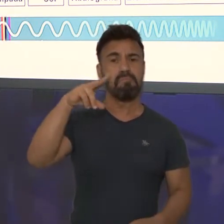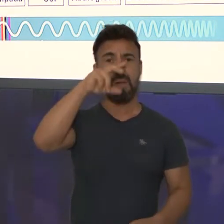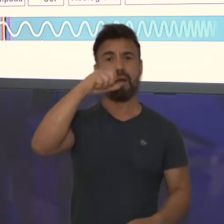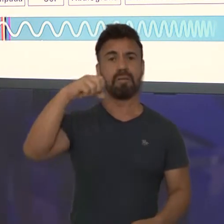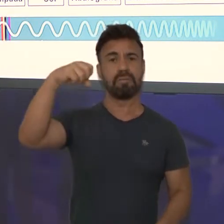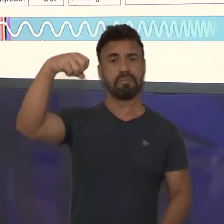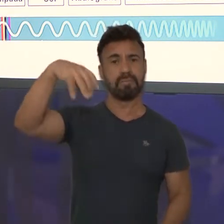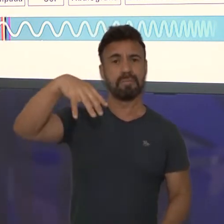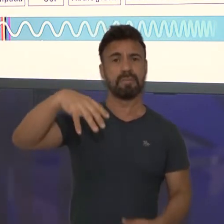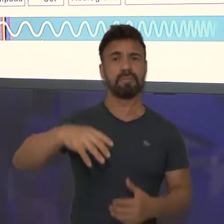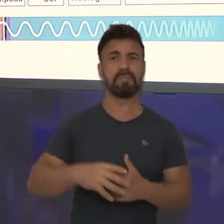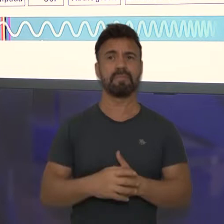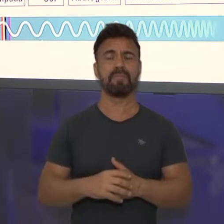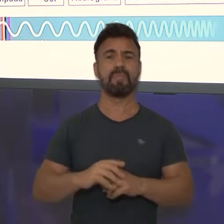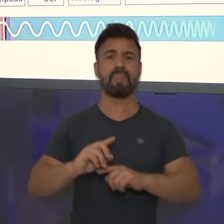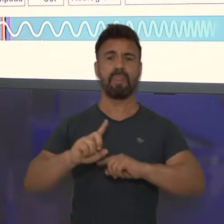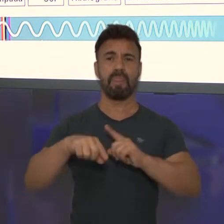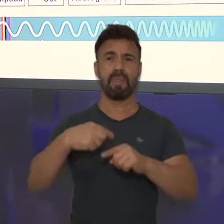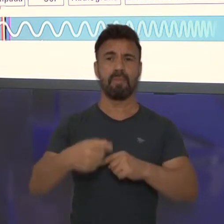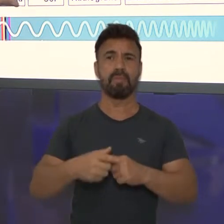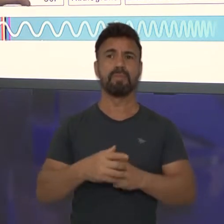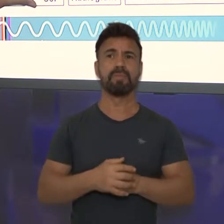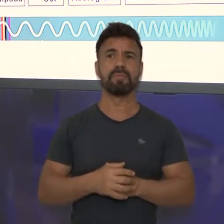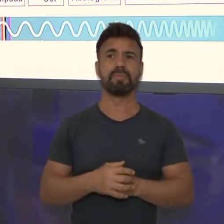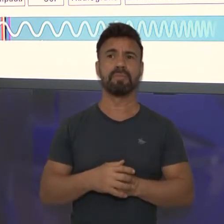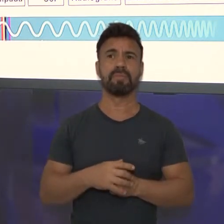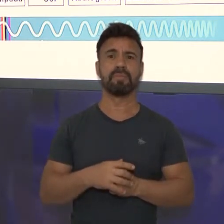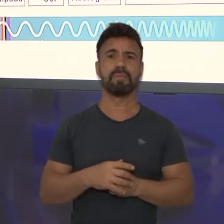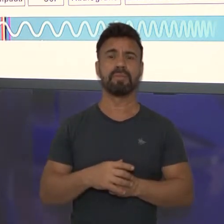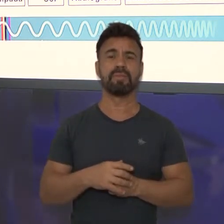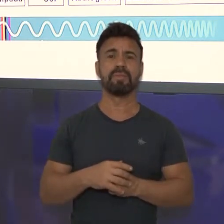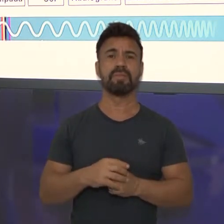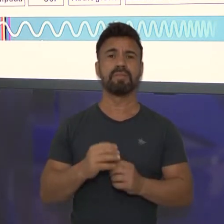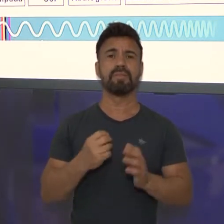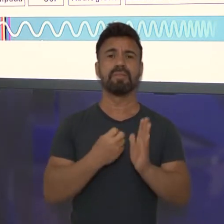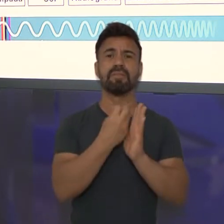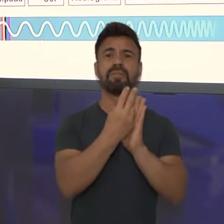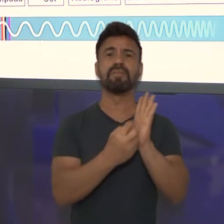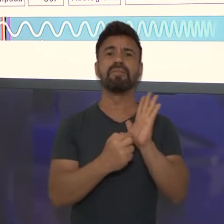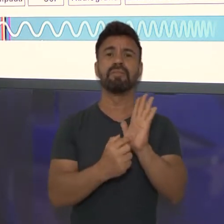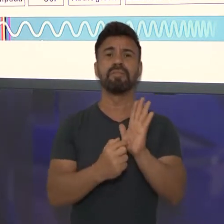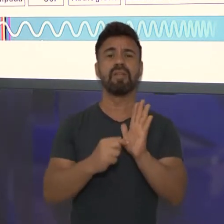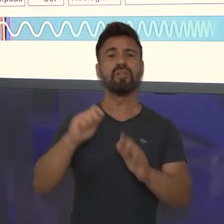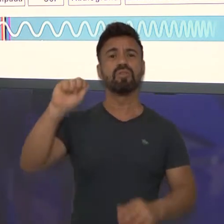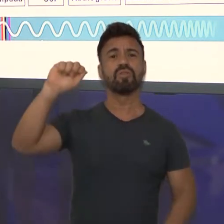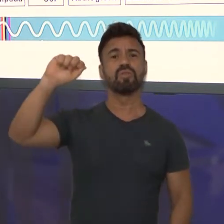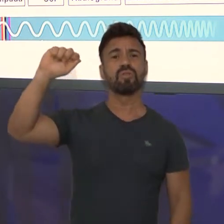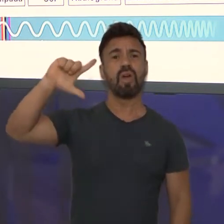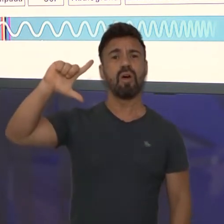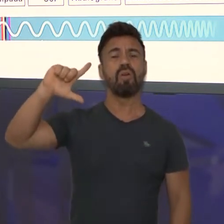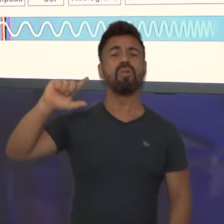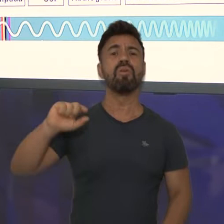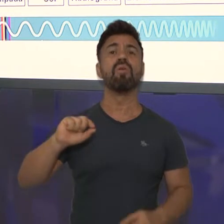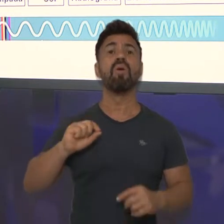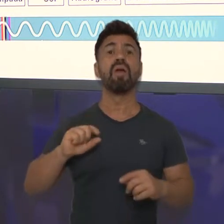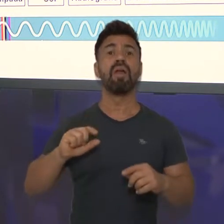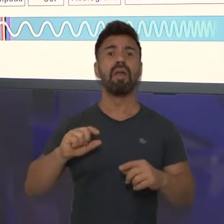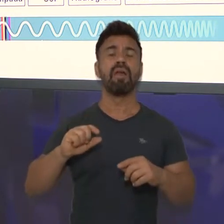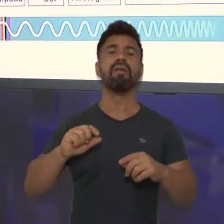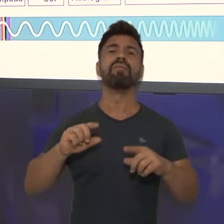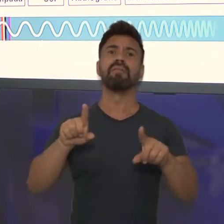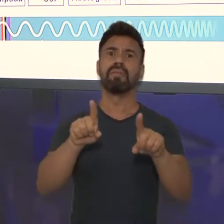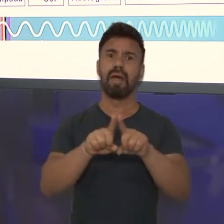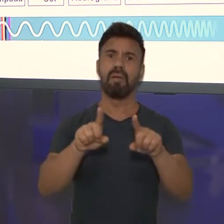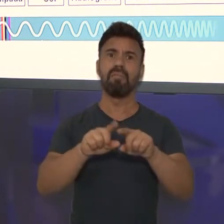frequência. Logo após, a gente coloca aqui, ó, a figurinha do Sol. O Sol, ele emite aí